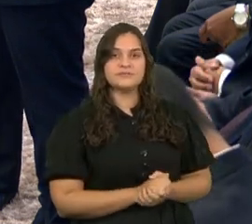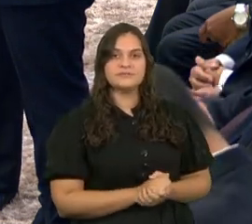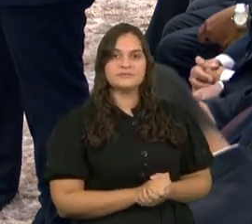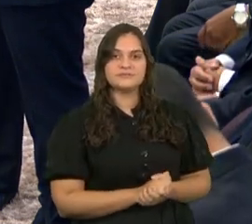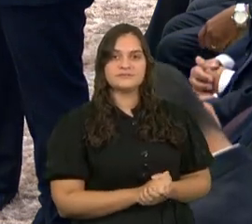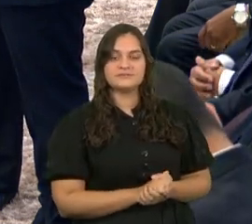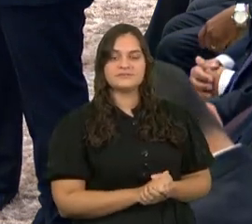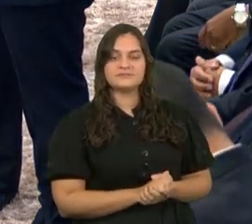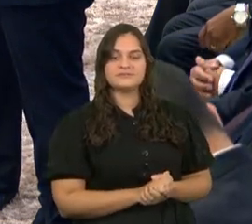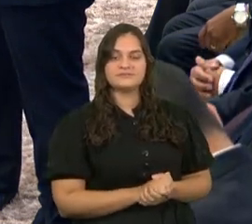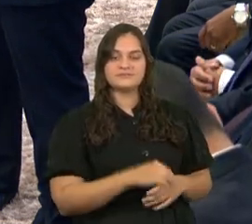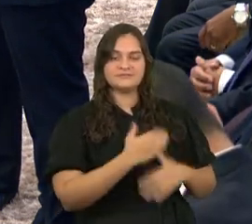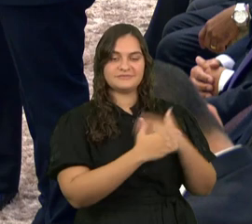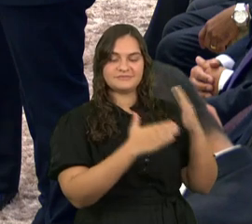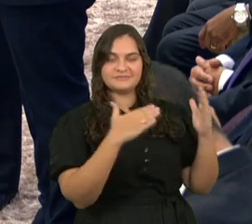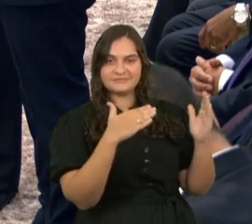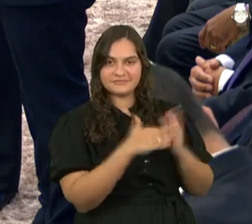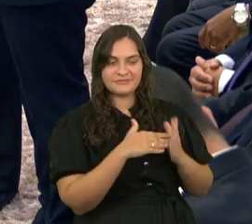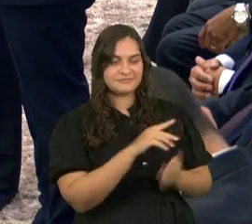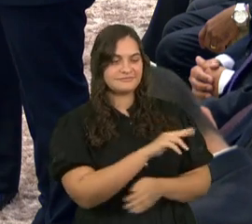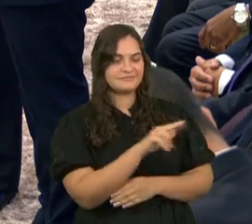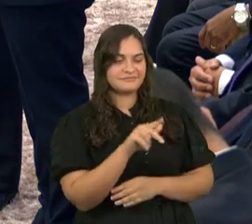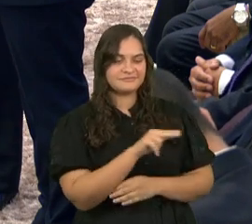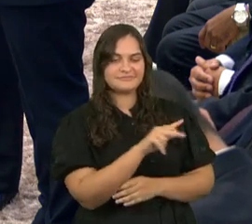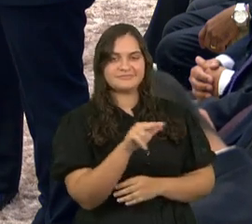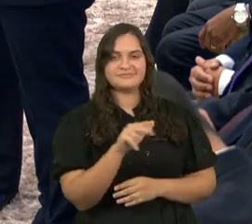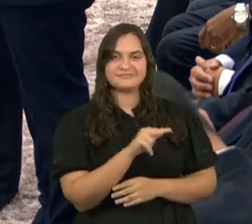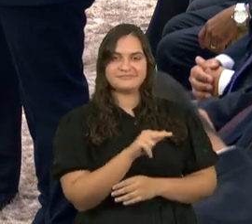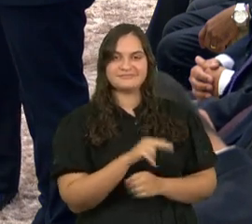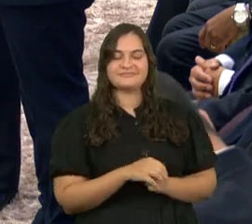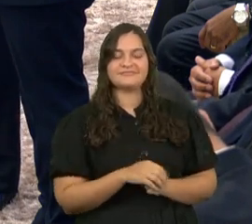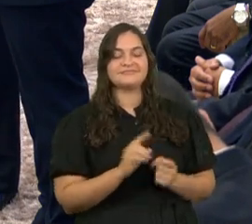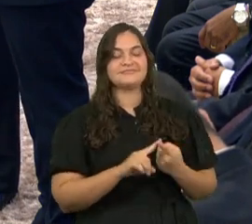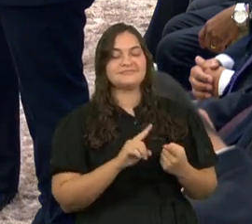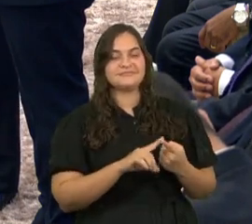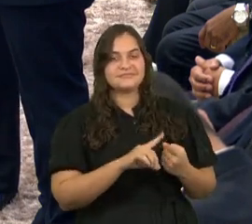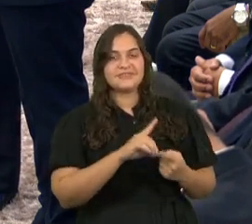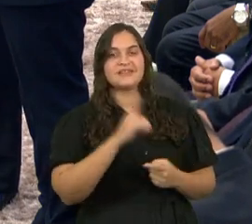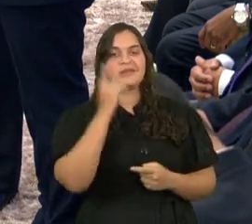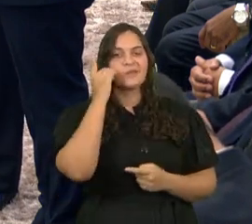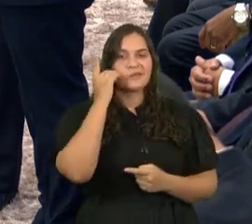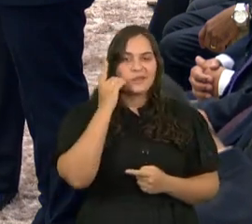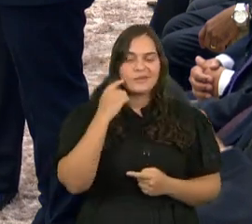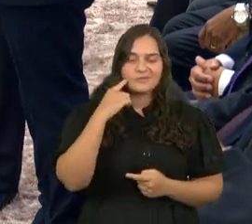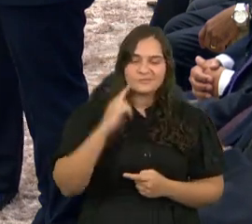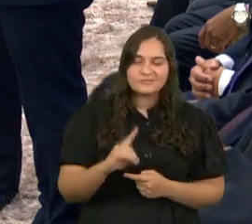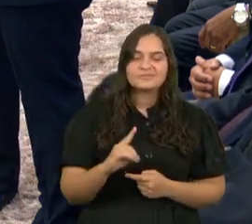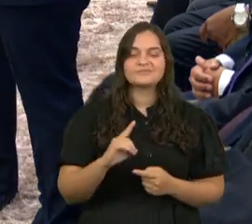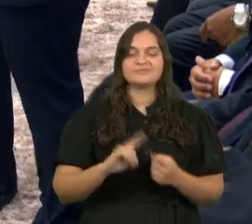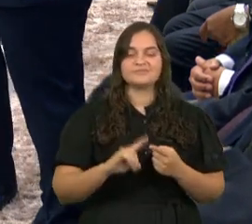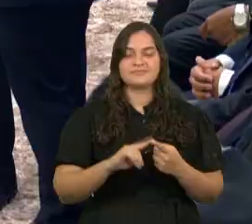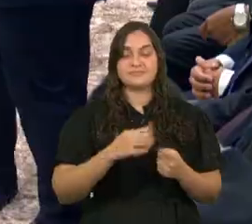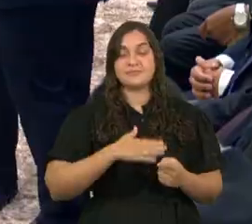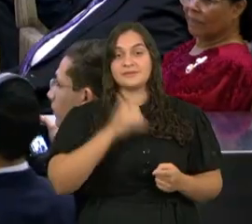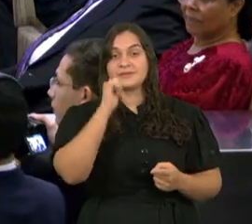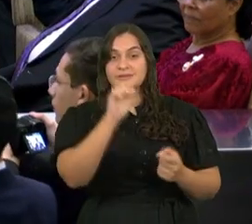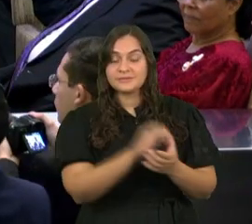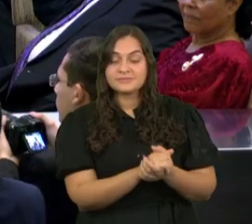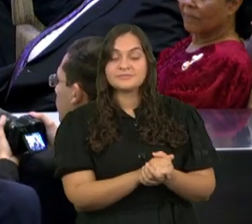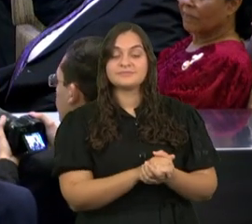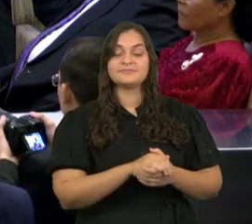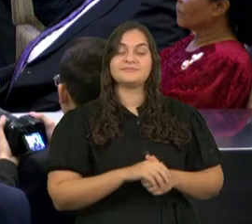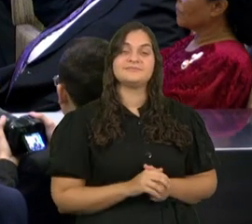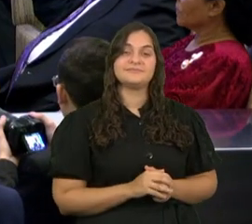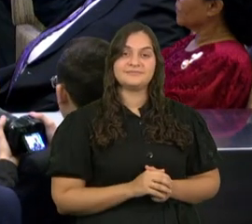mais crescidos, não é? A Davi e Débora, minha esposa também estava, né, a Cristiane,